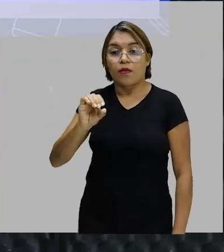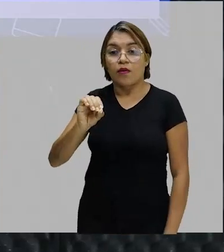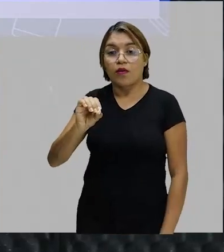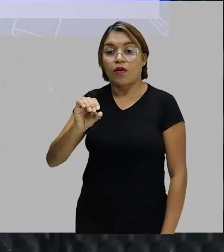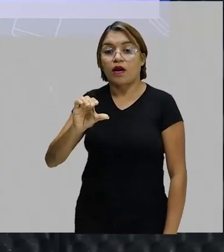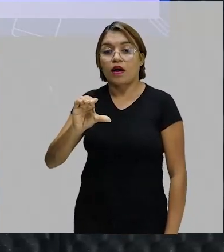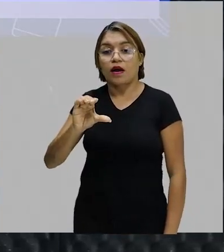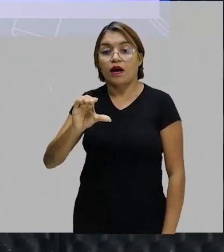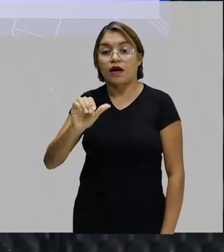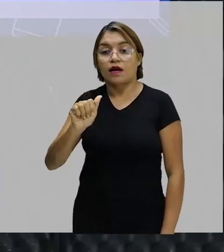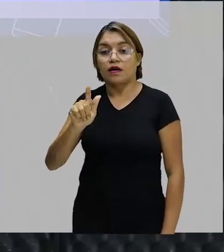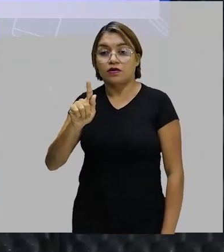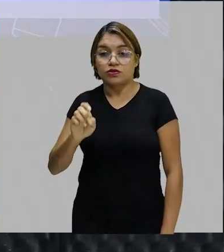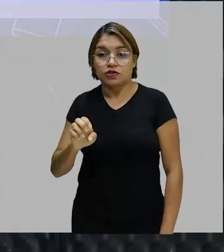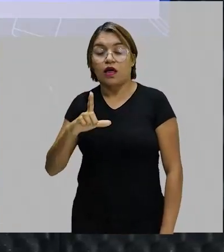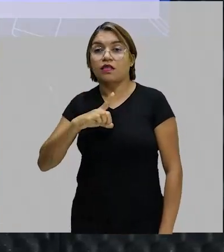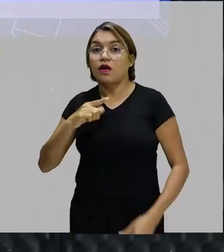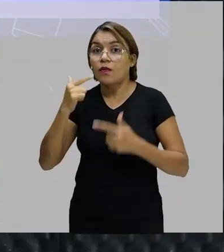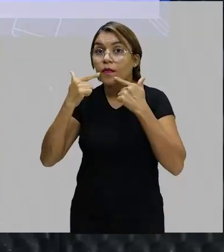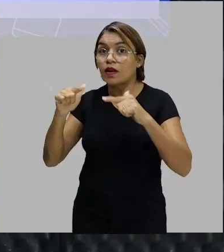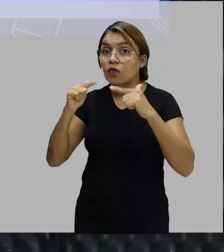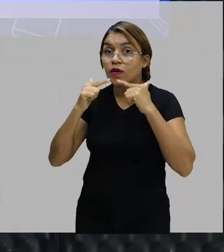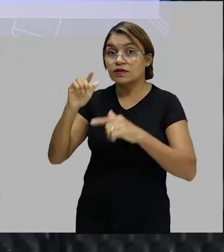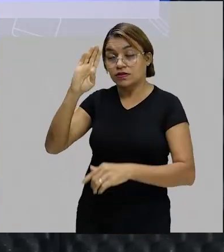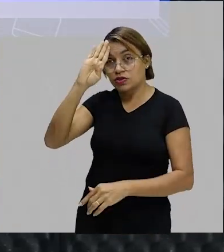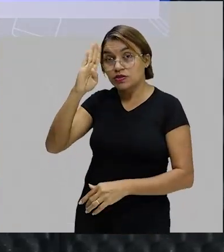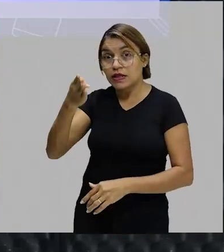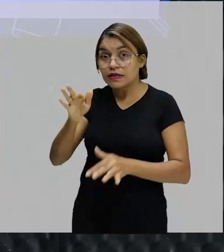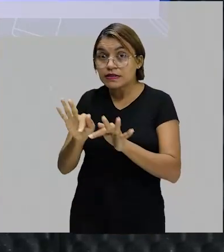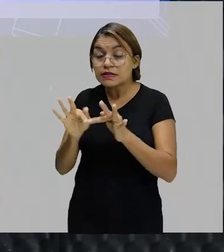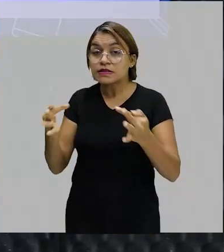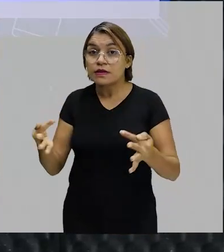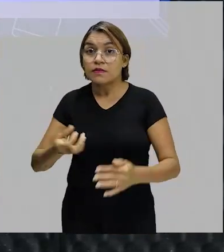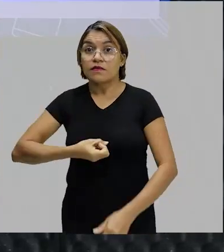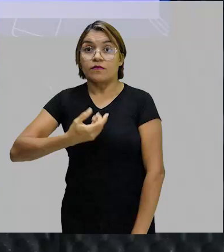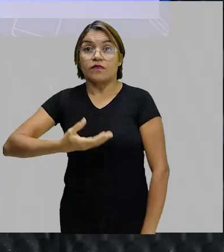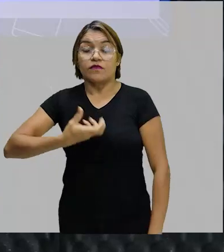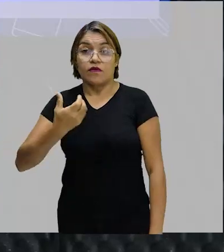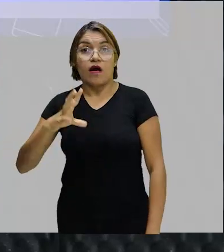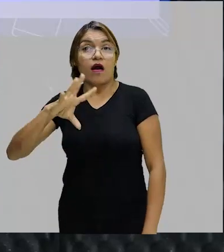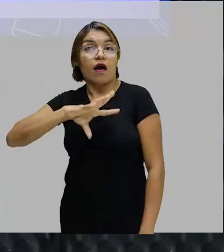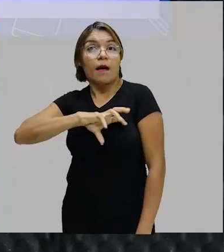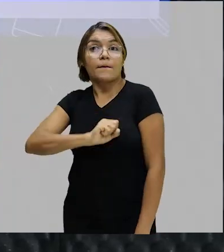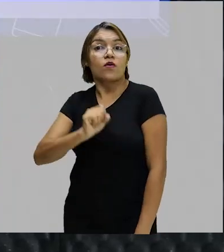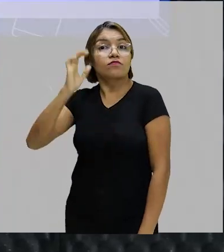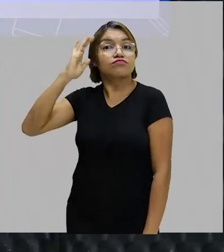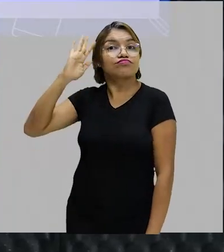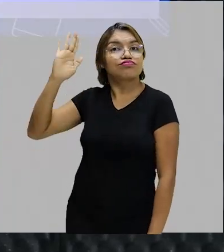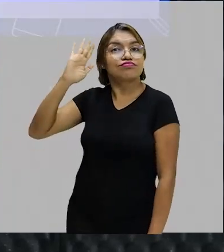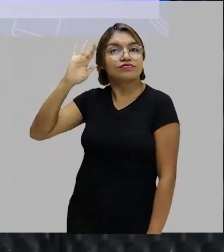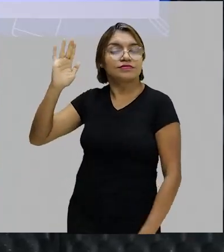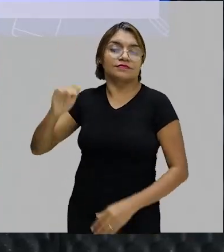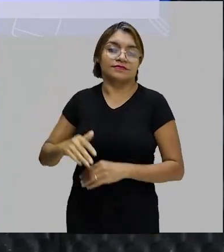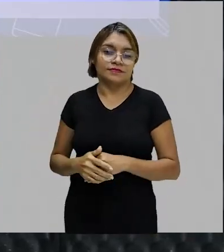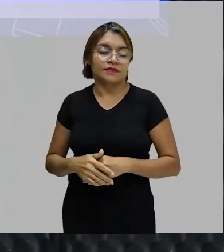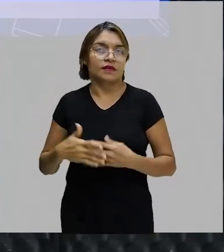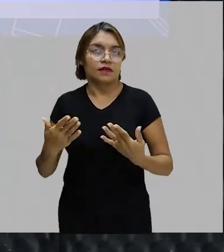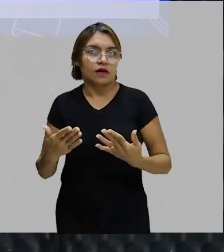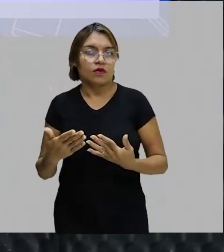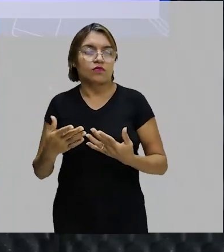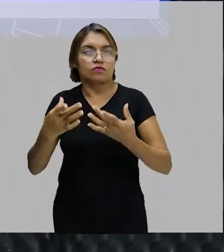muito direta, uma linguagem bastante simples, né? E aí ele se expressava por esse amor idealizado. Então ele traz traços